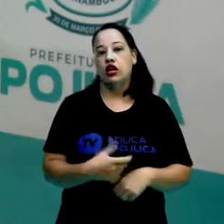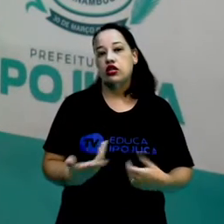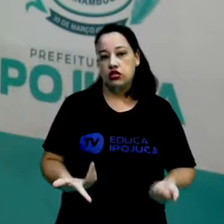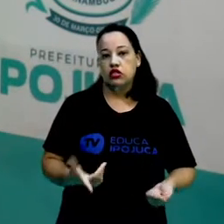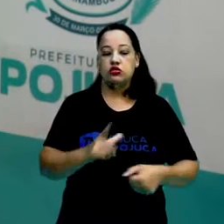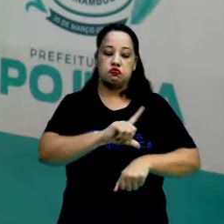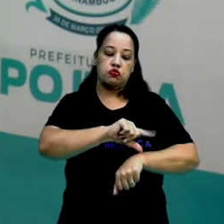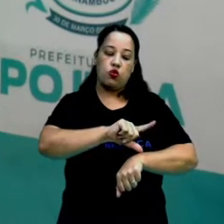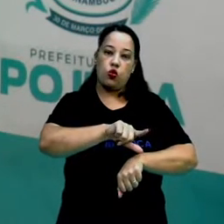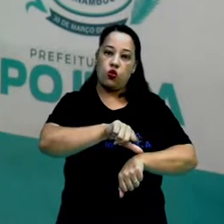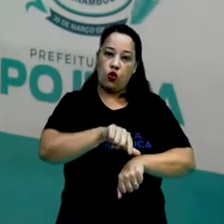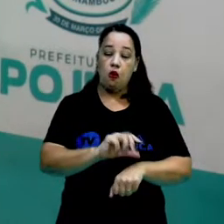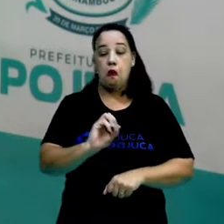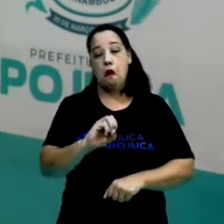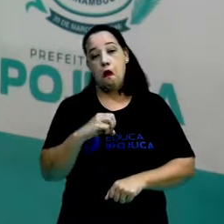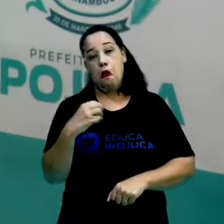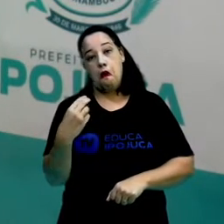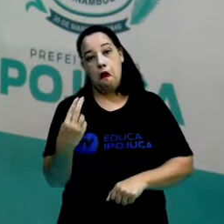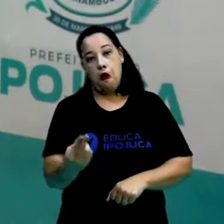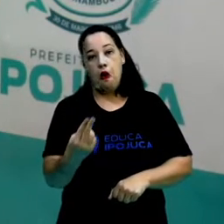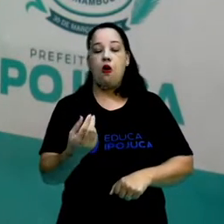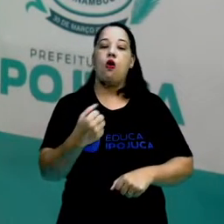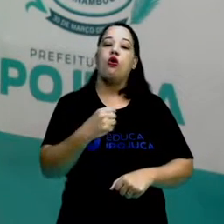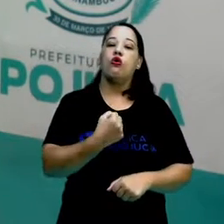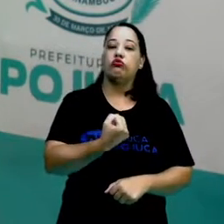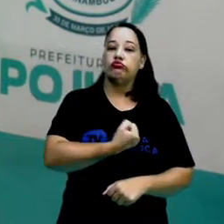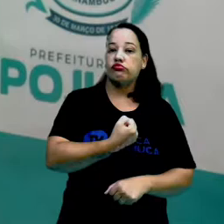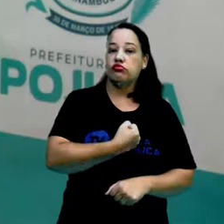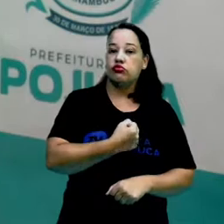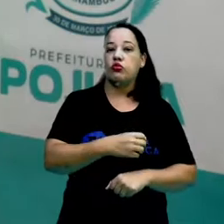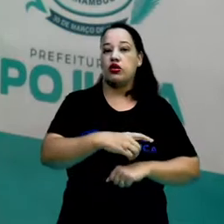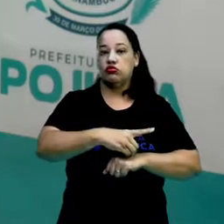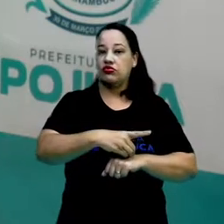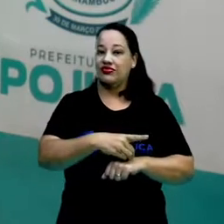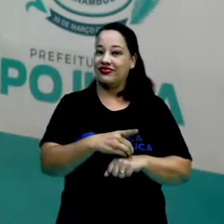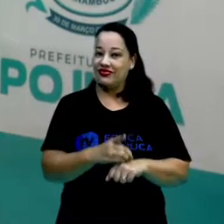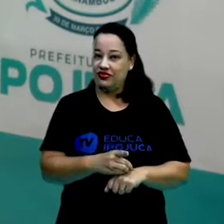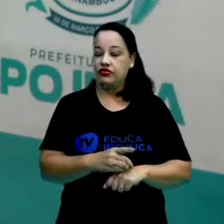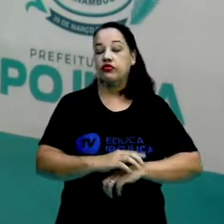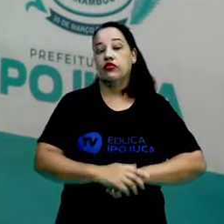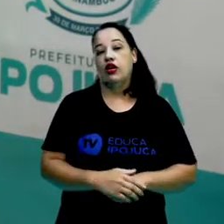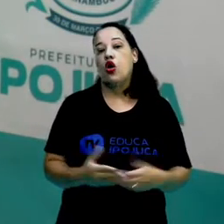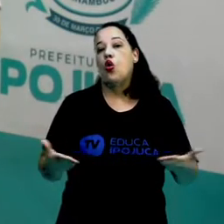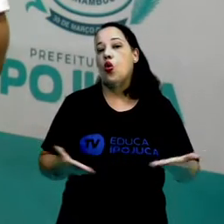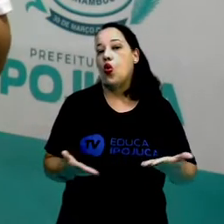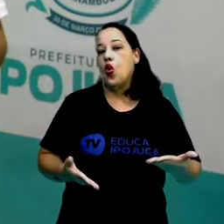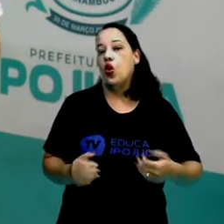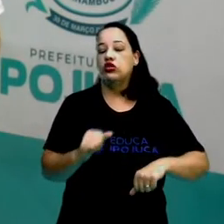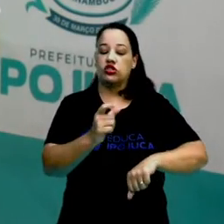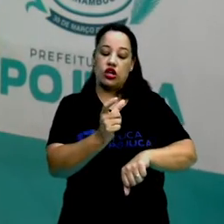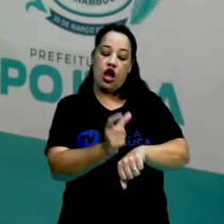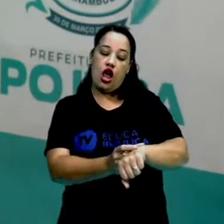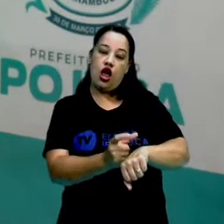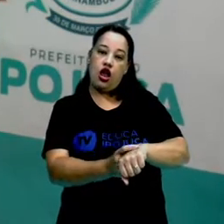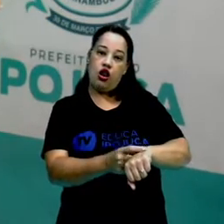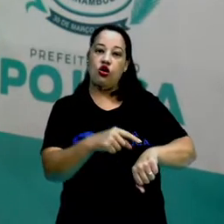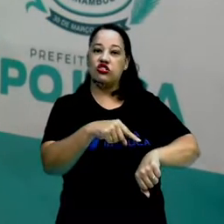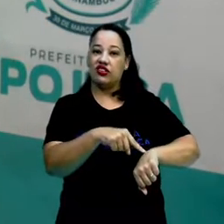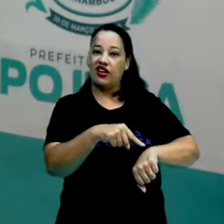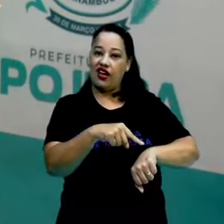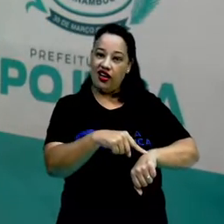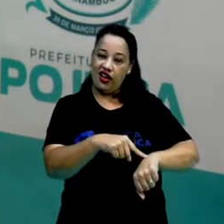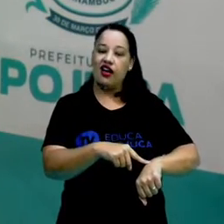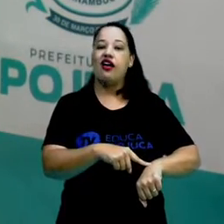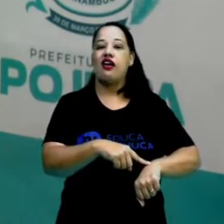ou digital. Hoje, eu estou aqui com esse relógio analógico, mas o digital está muito presente nas